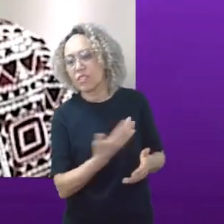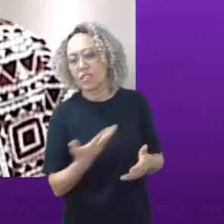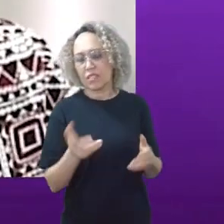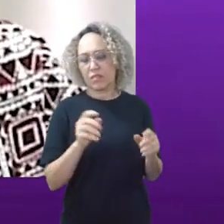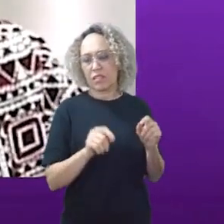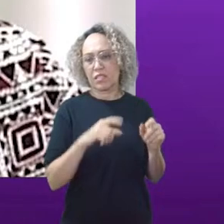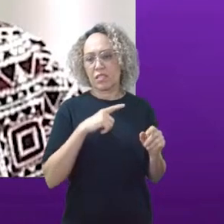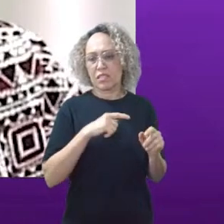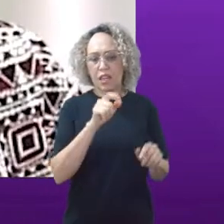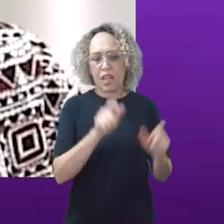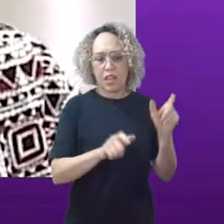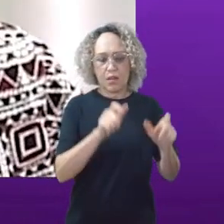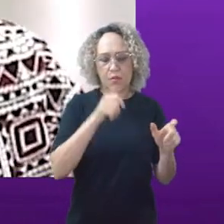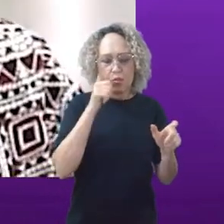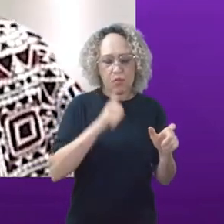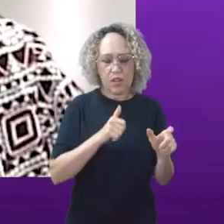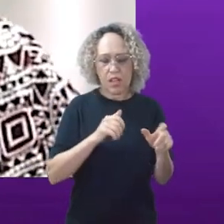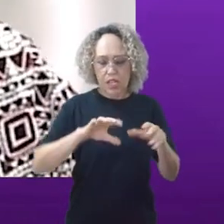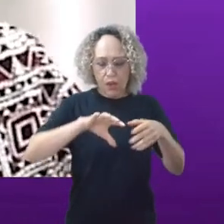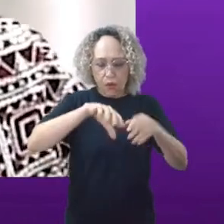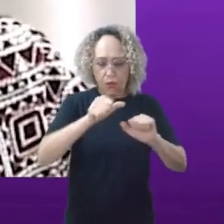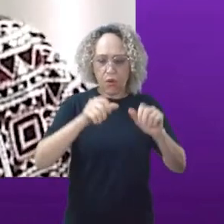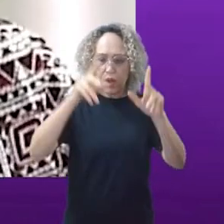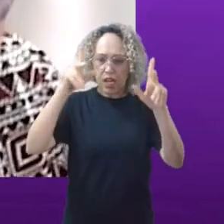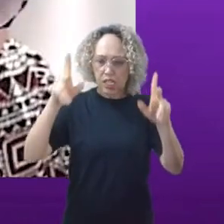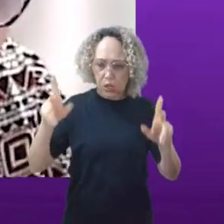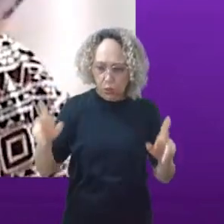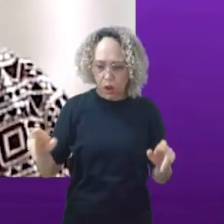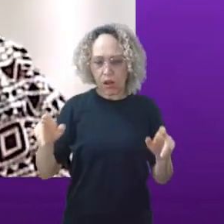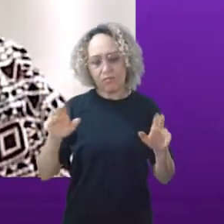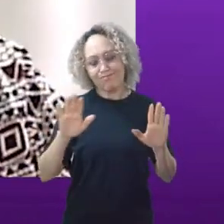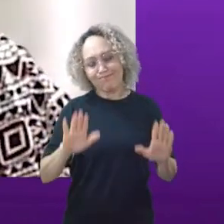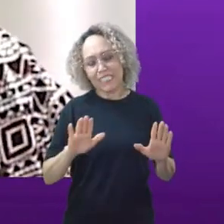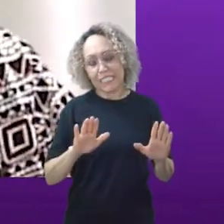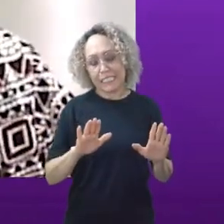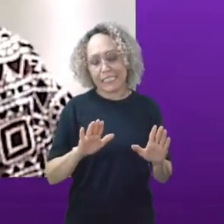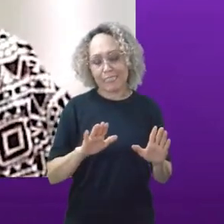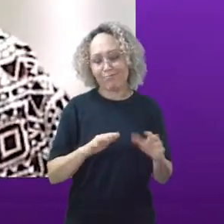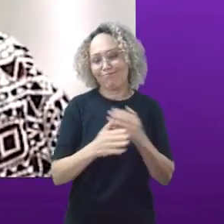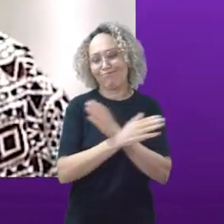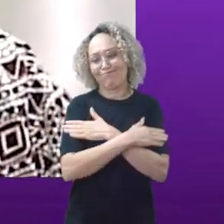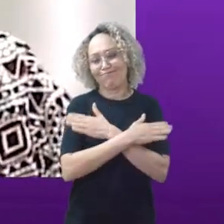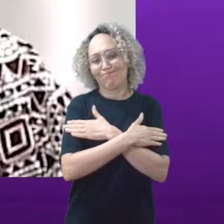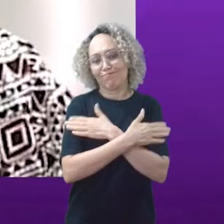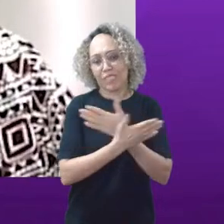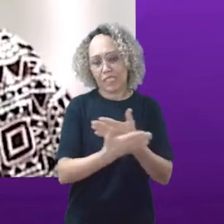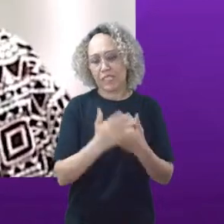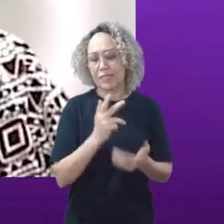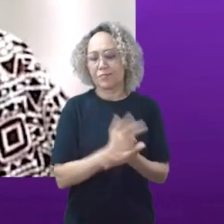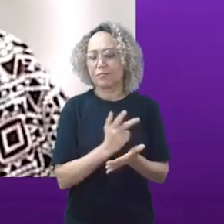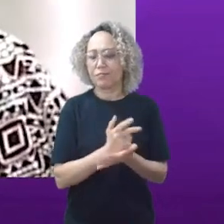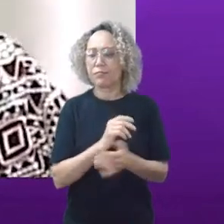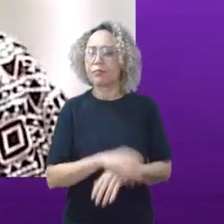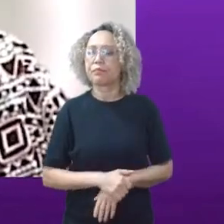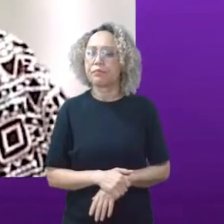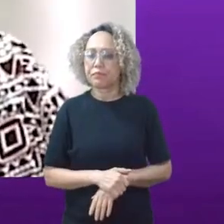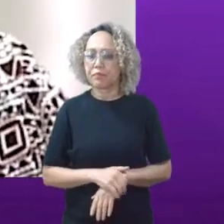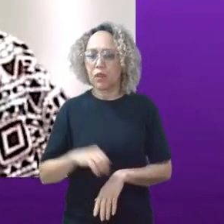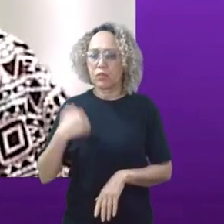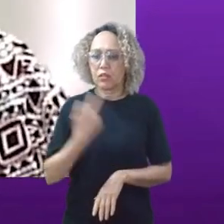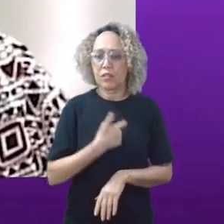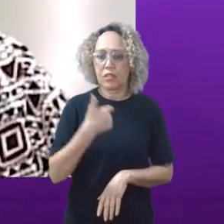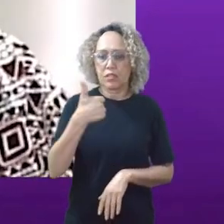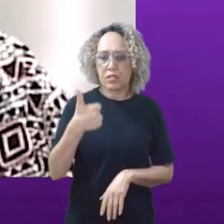com igual formação que poderiam estar trabalhando. Dos nossos